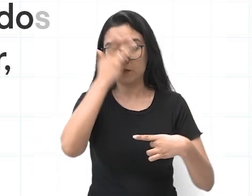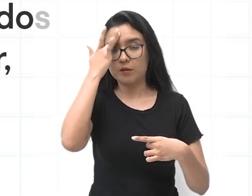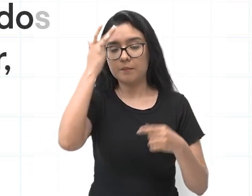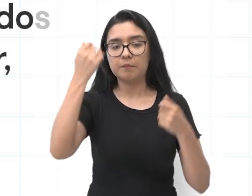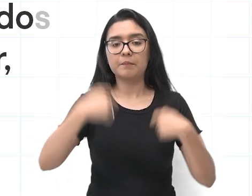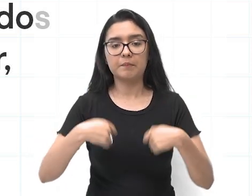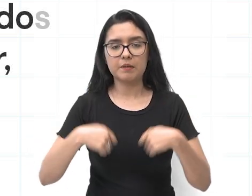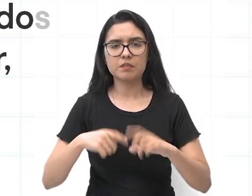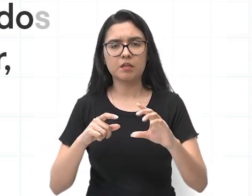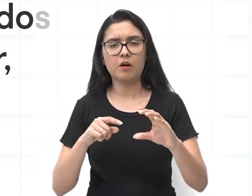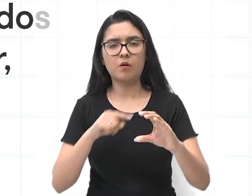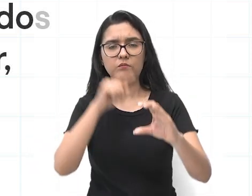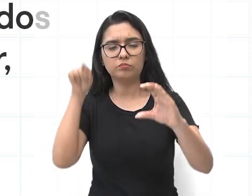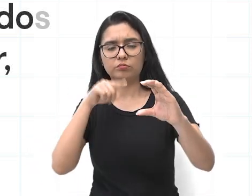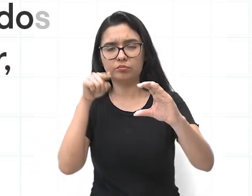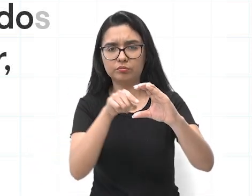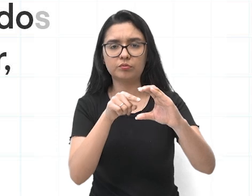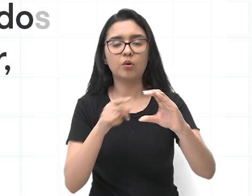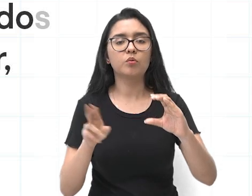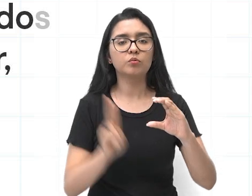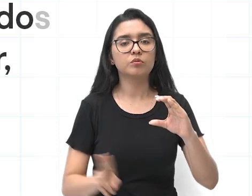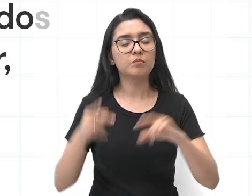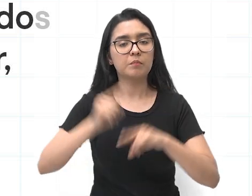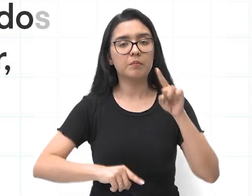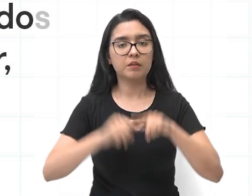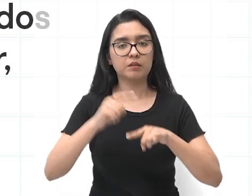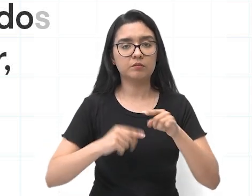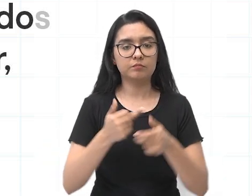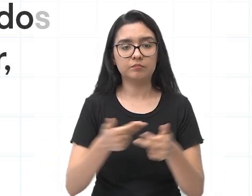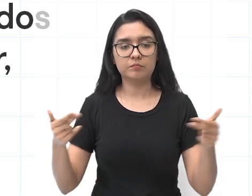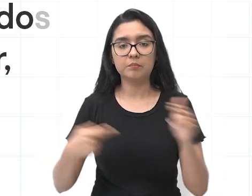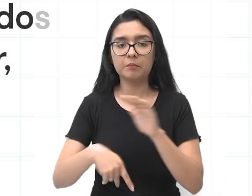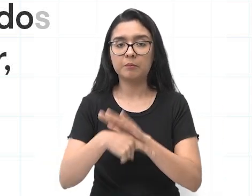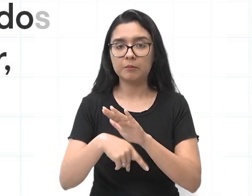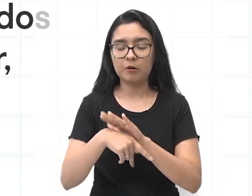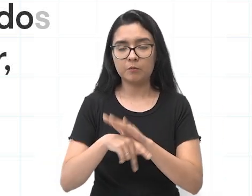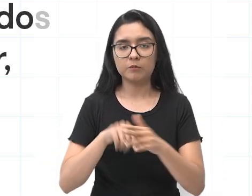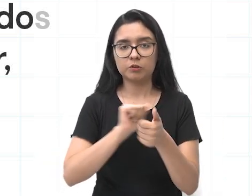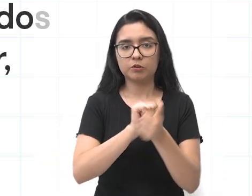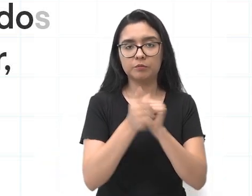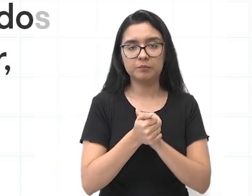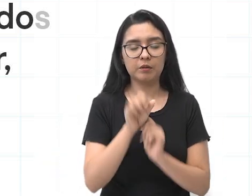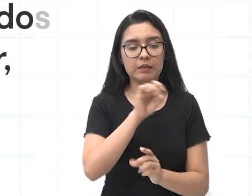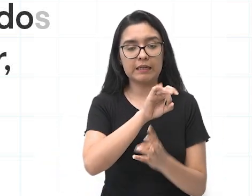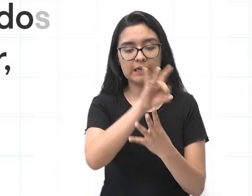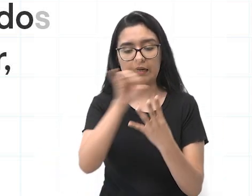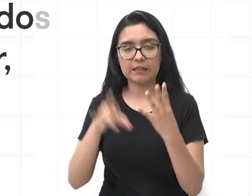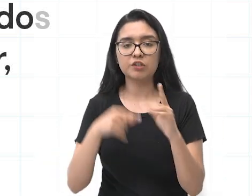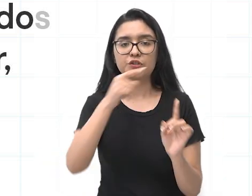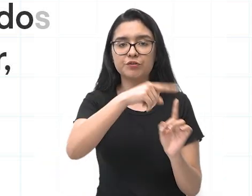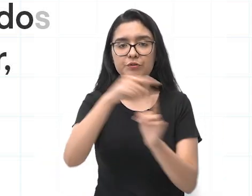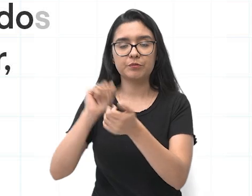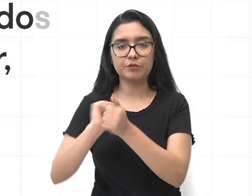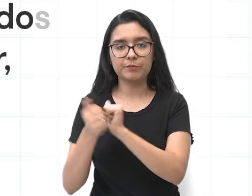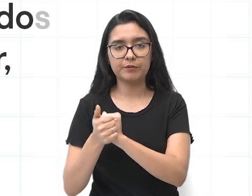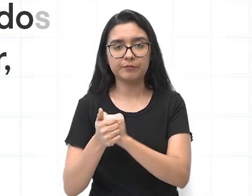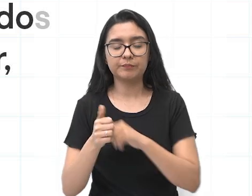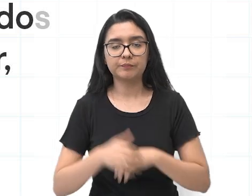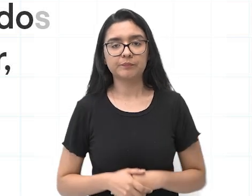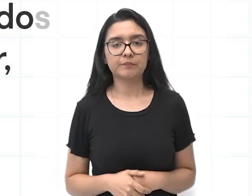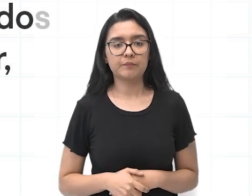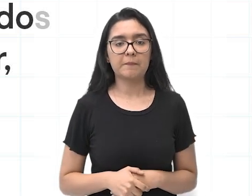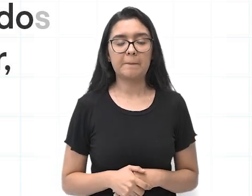o boliche. Todos eles, qual é o objetivo? Acertar um alvo, tá? Por isso que eles são